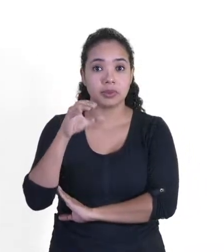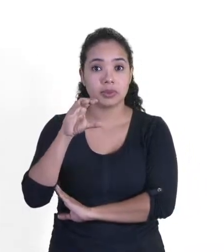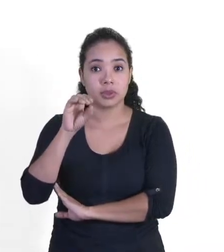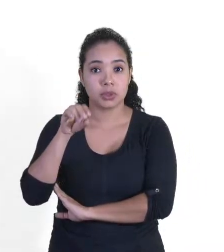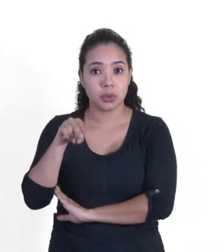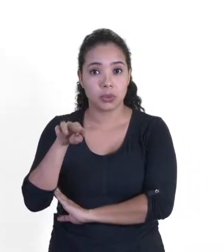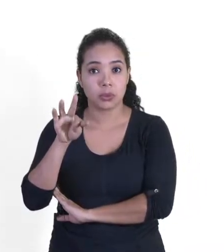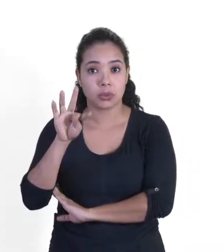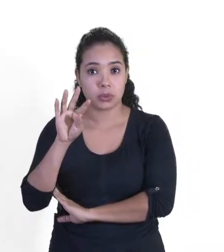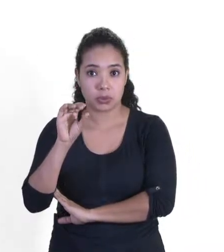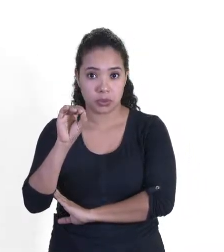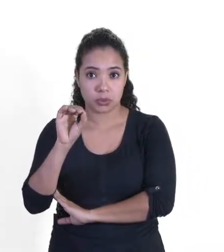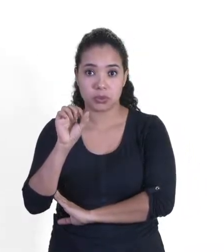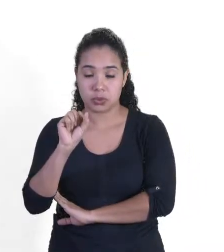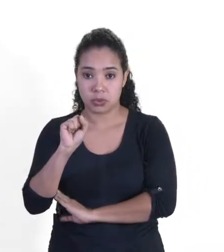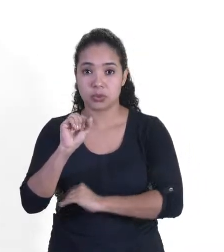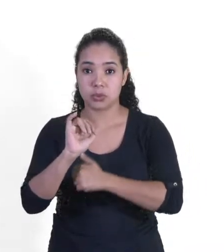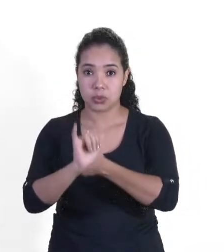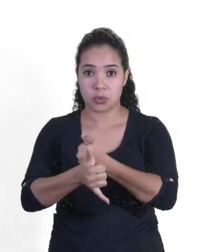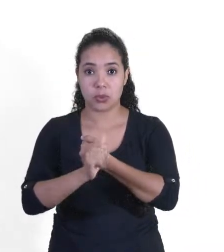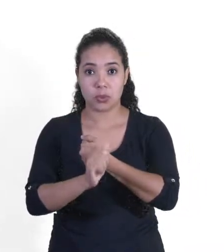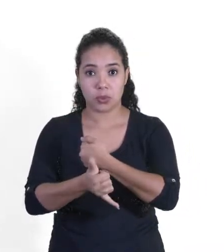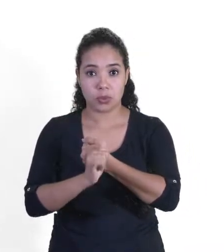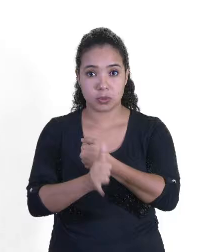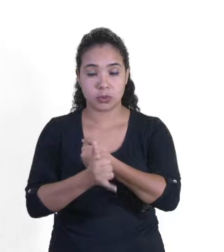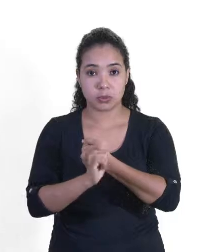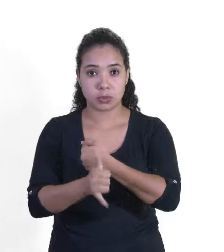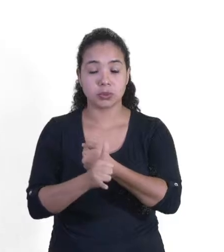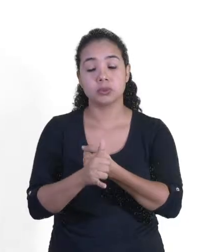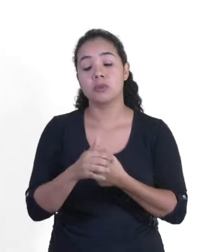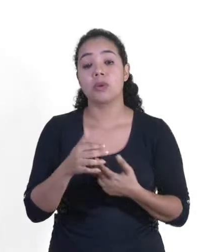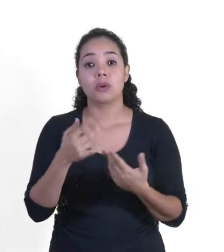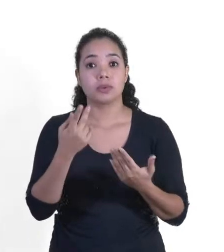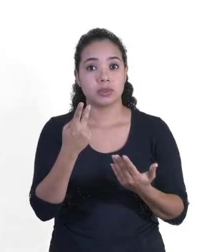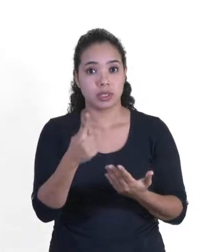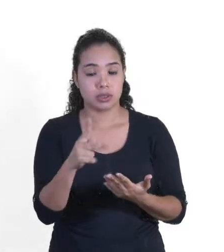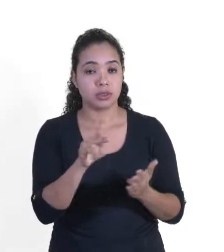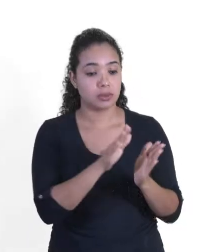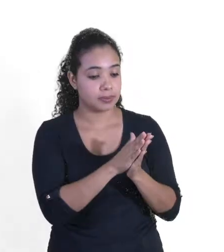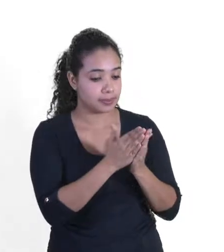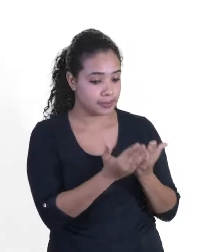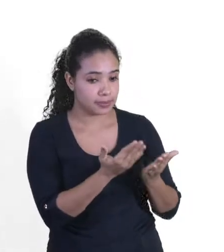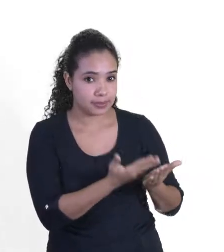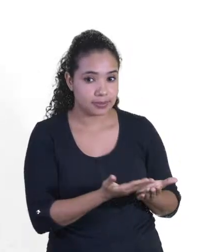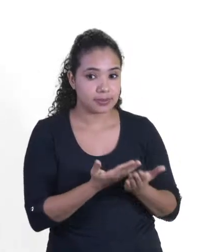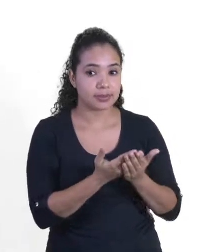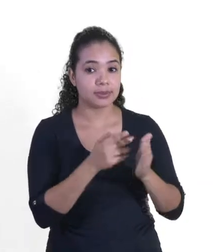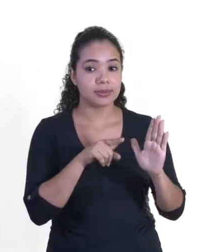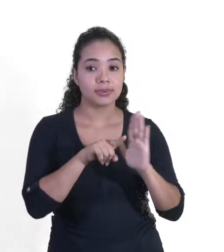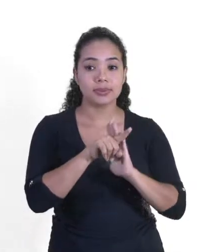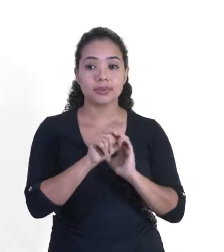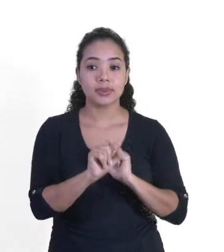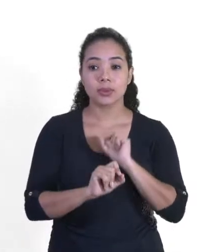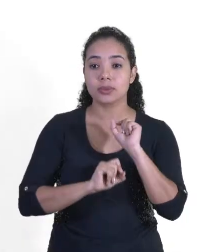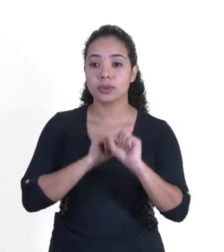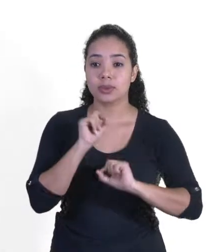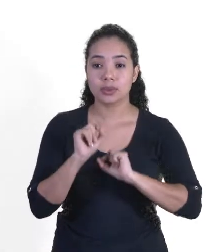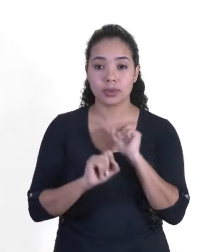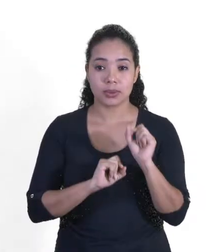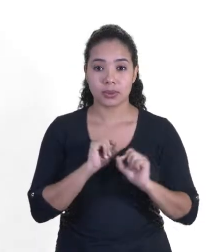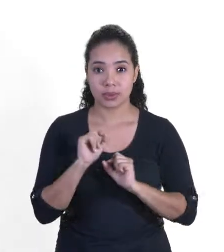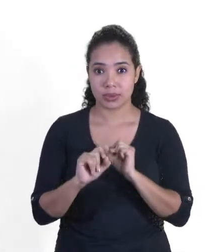seu caderno de estudo traz a seguinte pergunta: o que são contos de